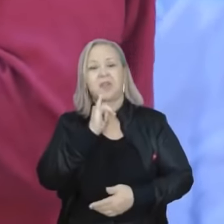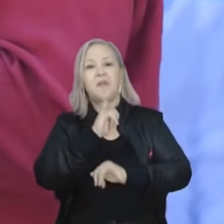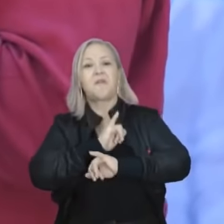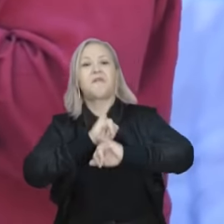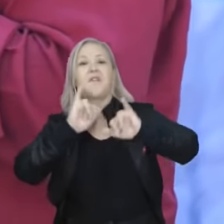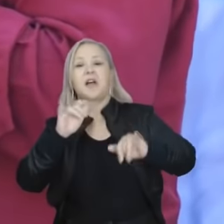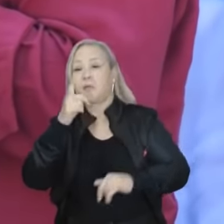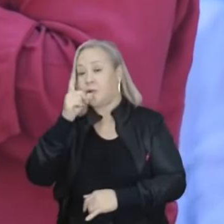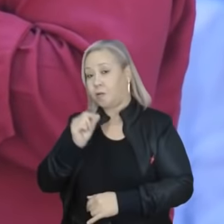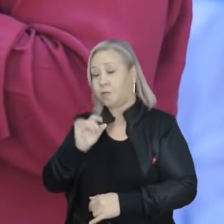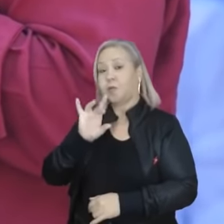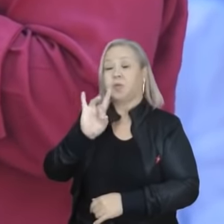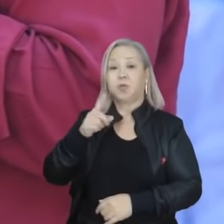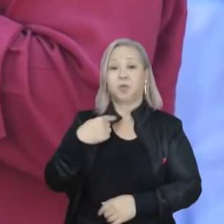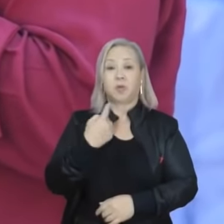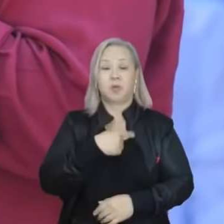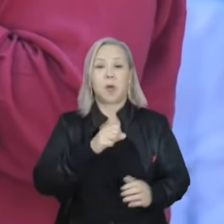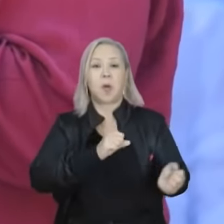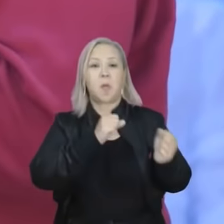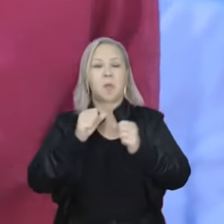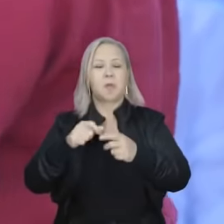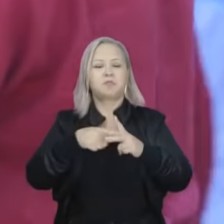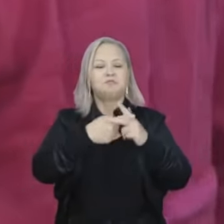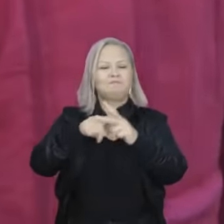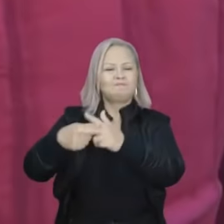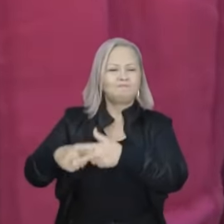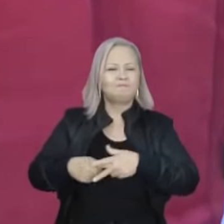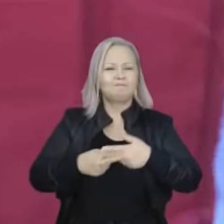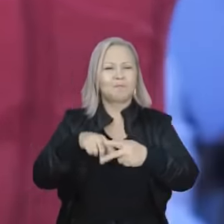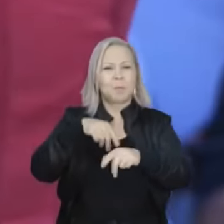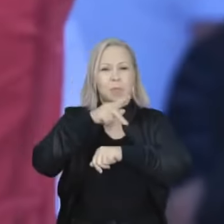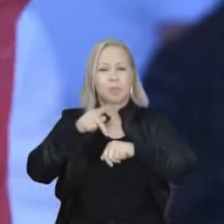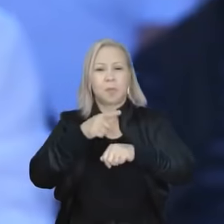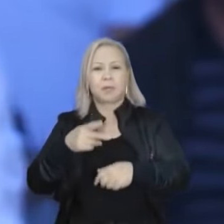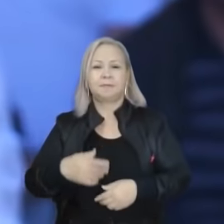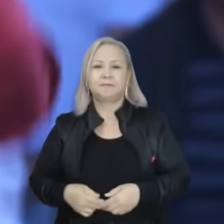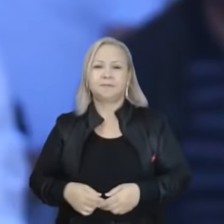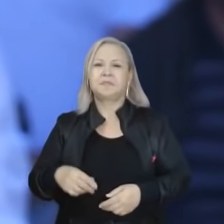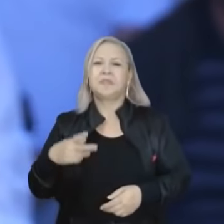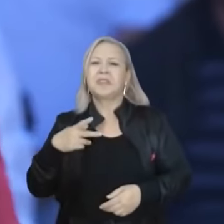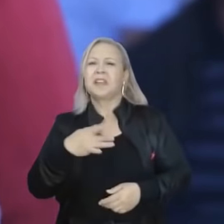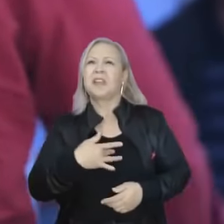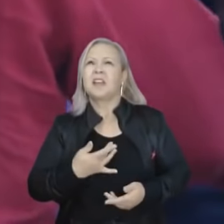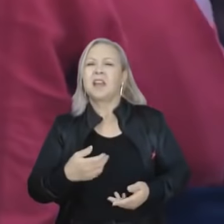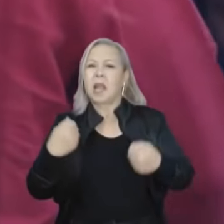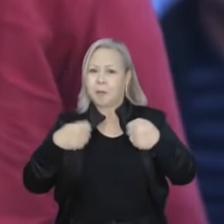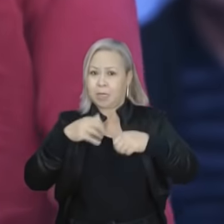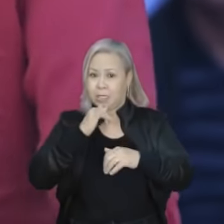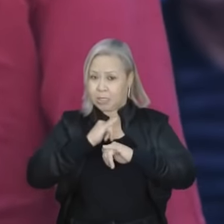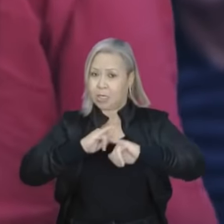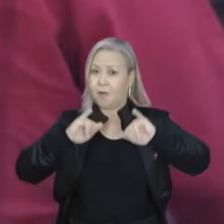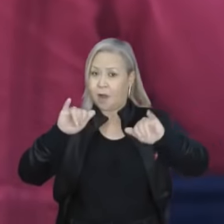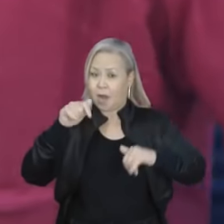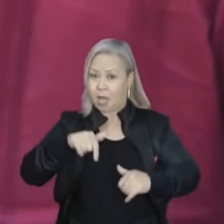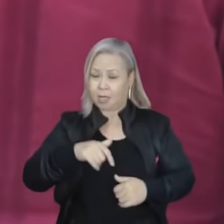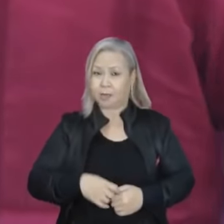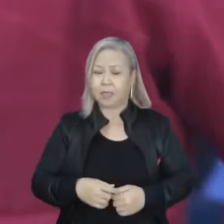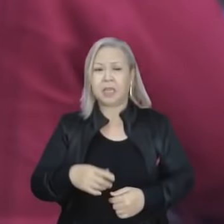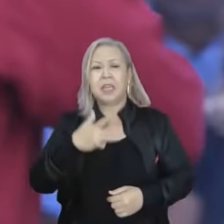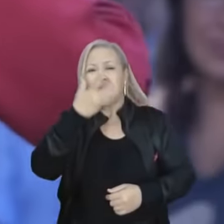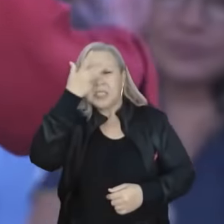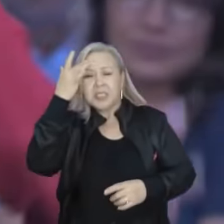nós podemos consertar esse país. Tinha gente, é importante te contar isso aqui em Diadema, tinha gente que achava que não era